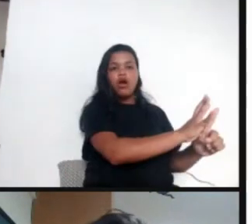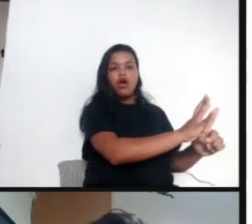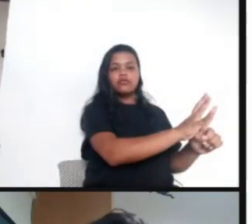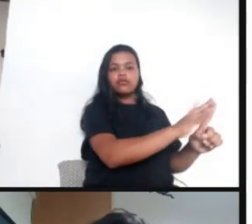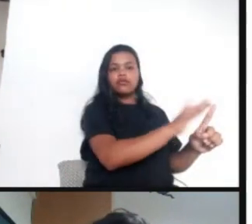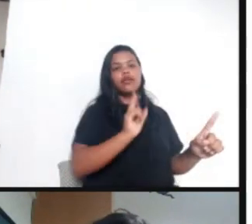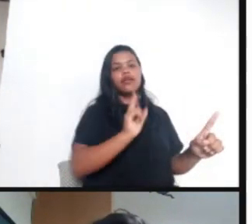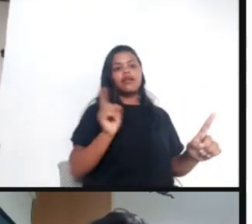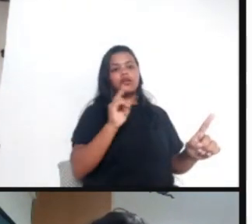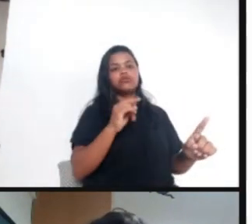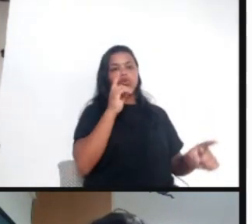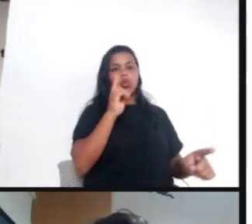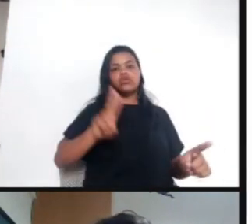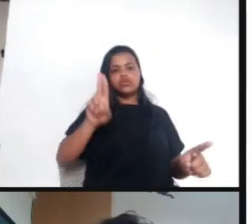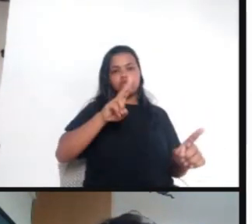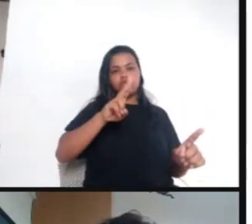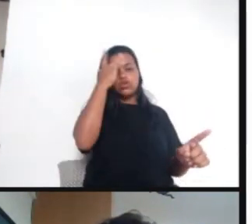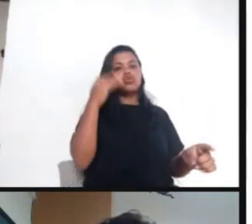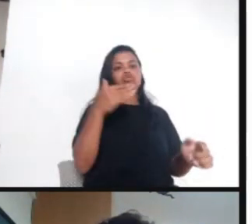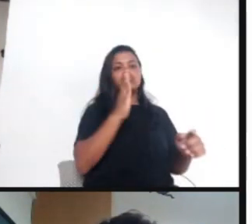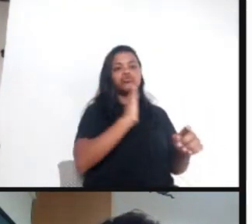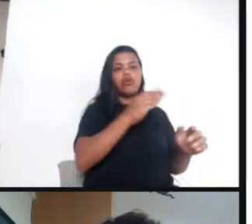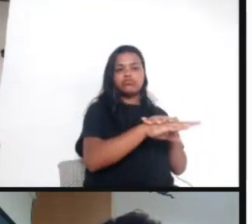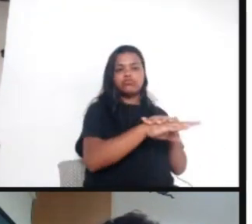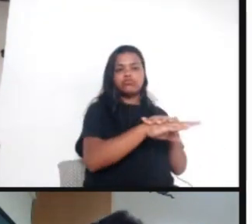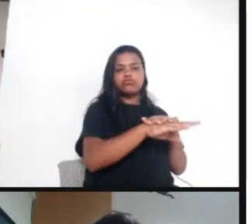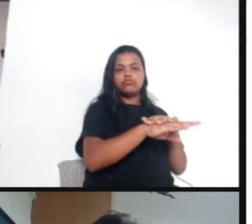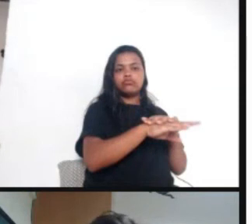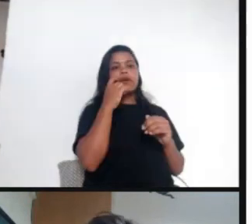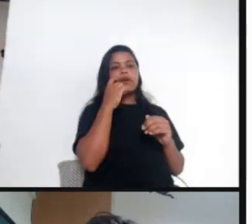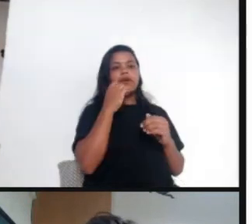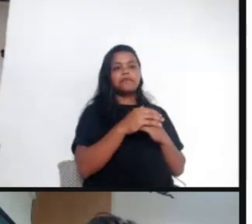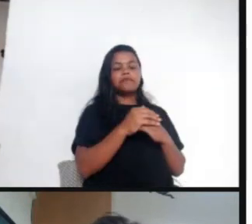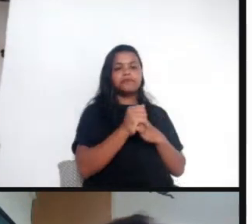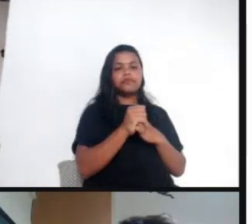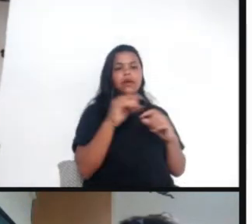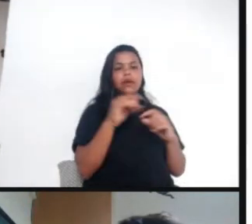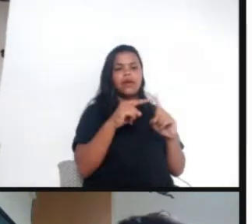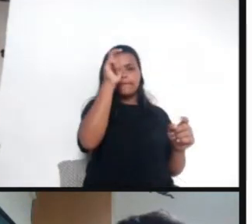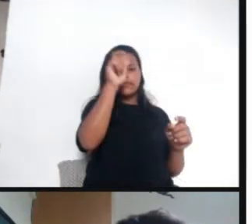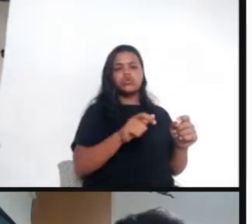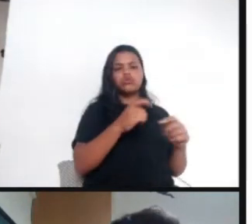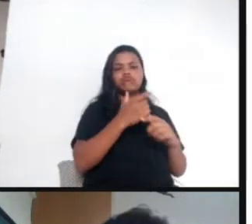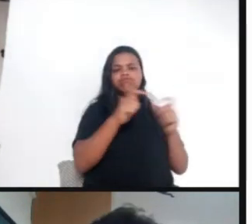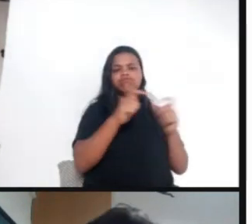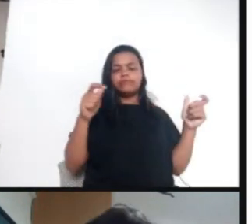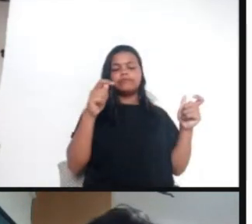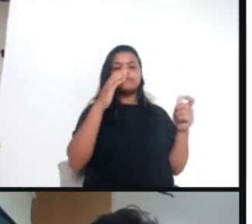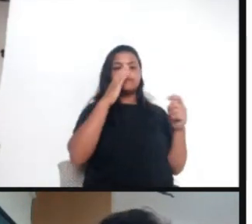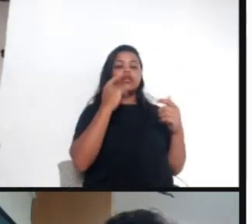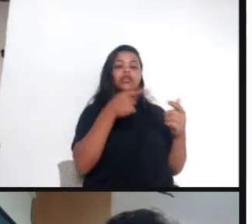internados, ele tem uma melhor eficácia naqueles pacientes para uma profilaxia. E esse estudo traz aqui